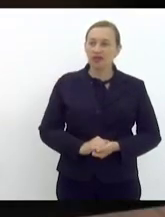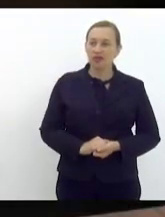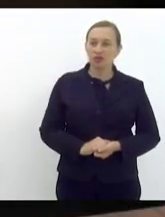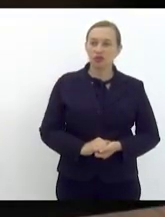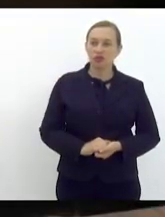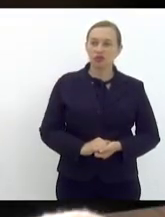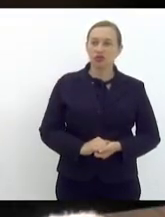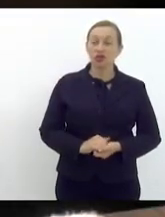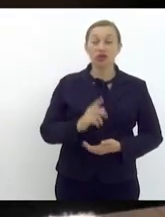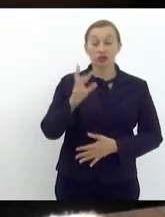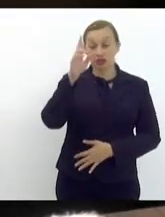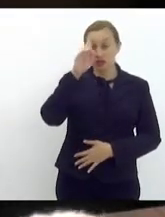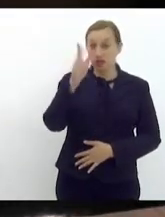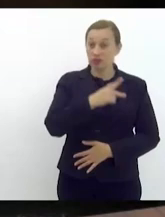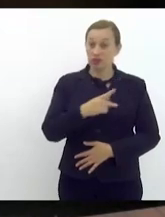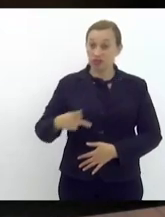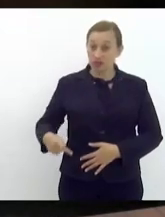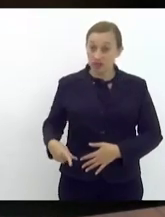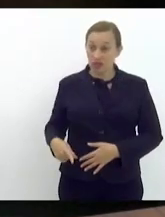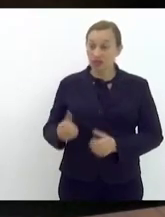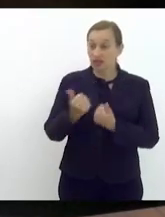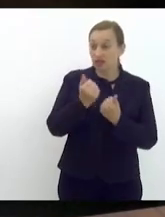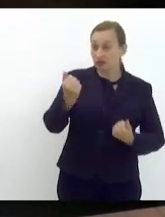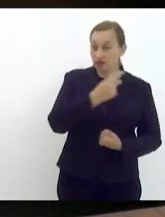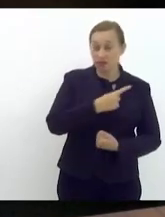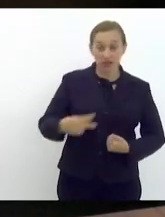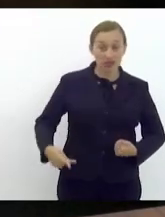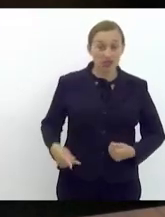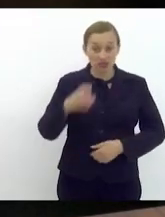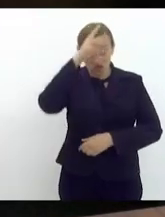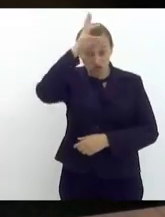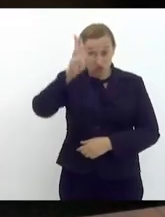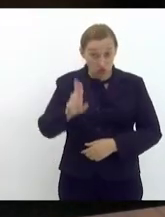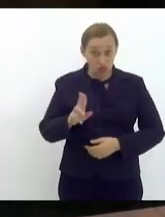Senhor presidente, senhora vice-presidente Aju,